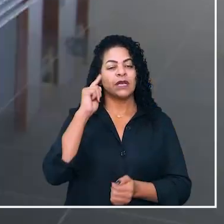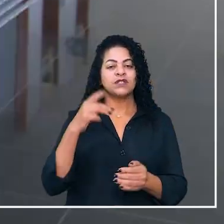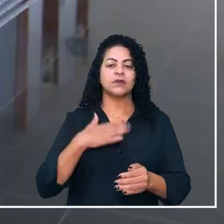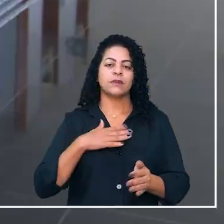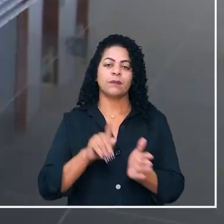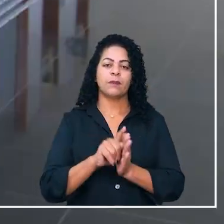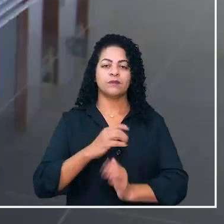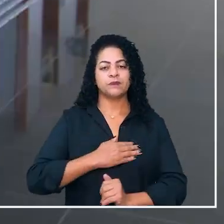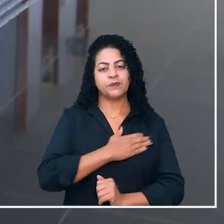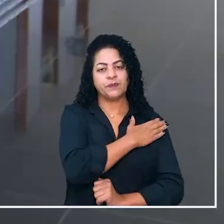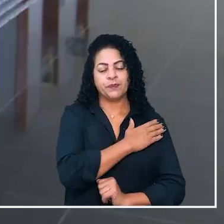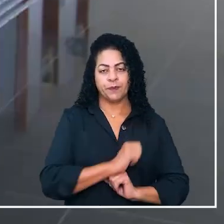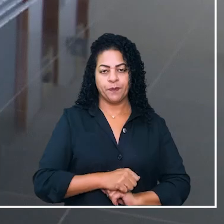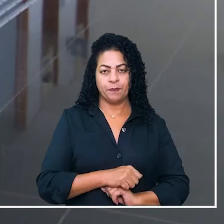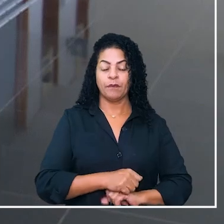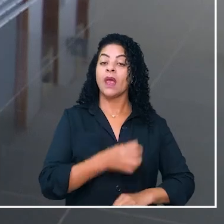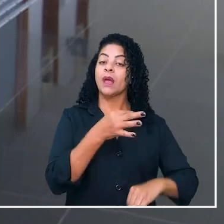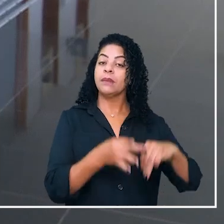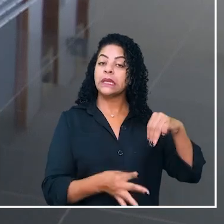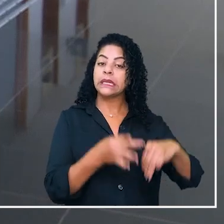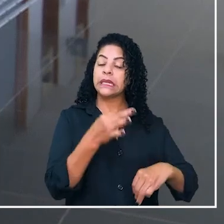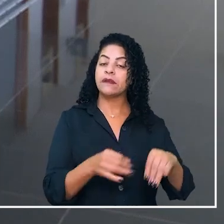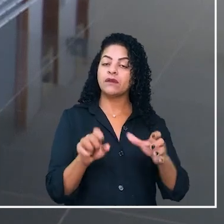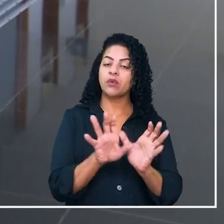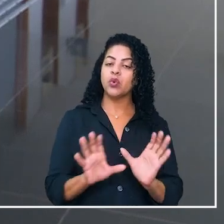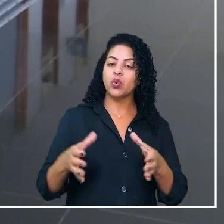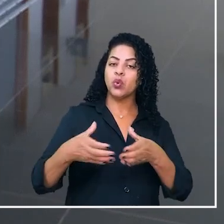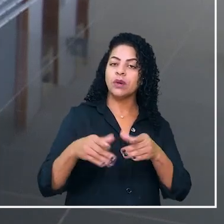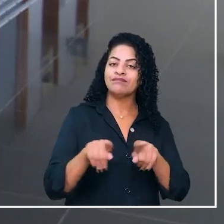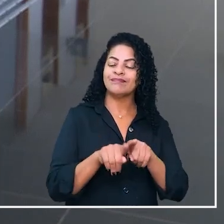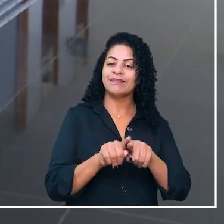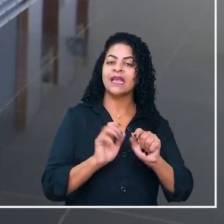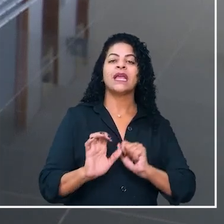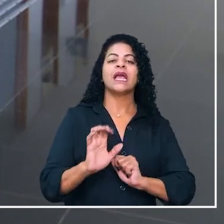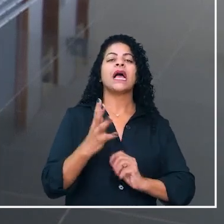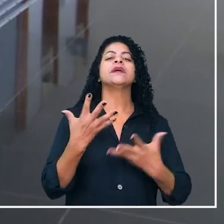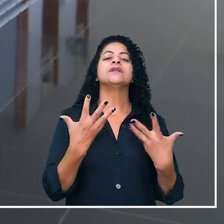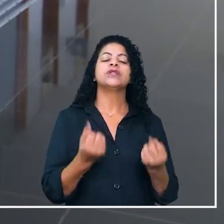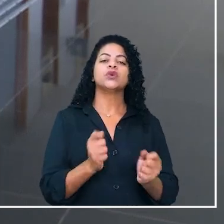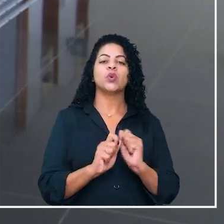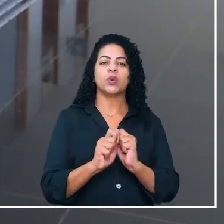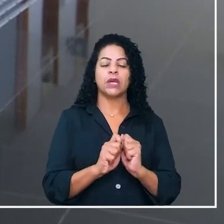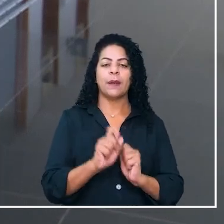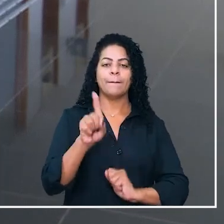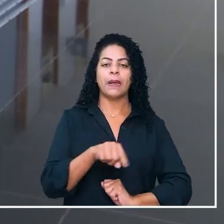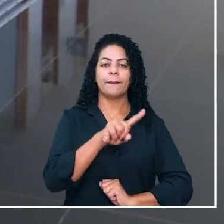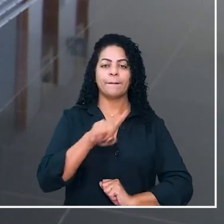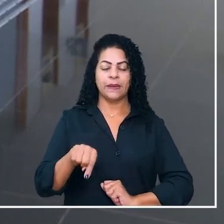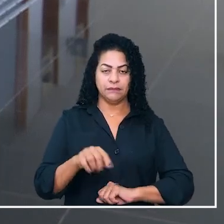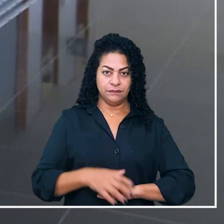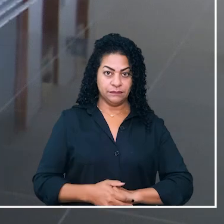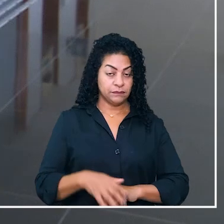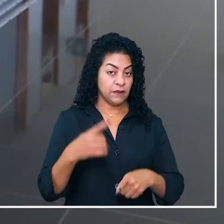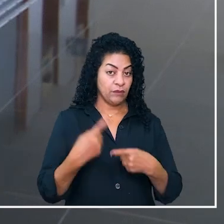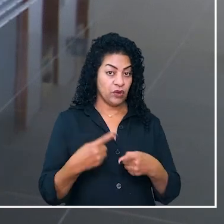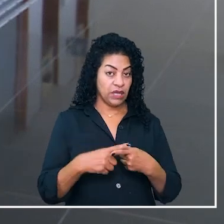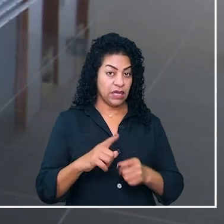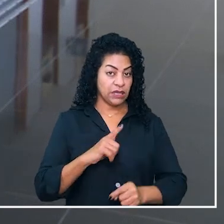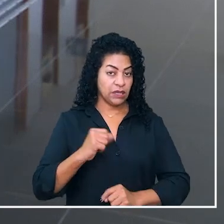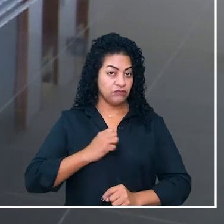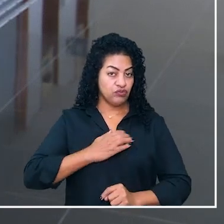discriminação. A maioria dos ministros da sessão de dissídios coletivos considerou que a cláusula é nula, porque